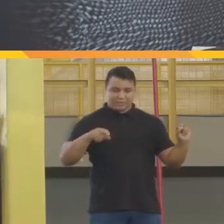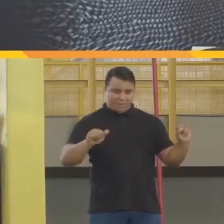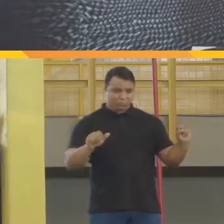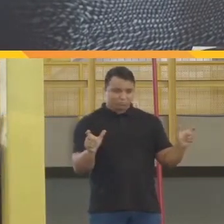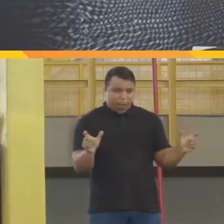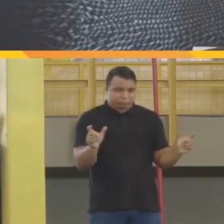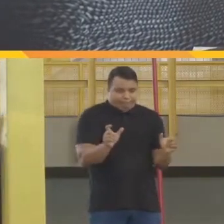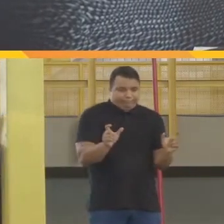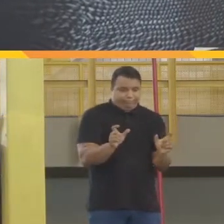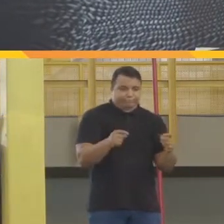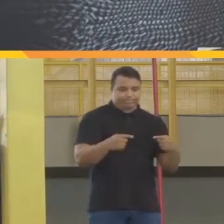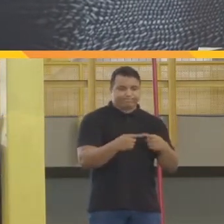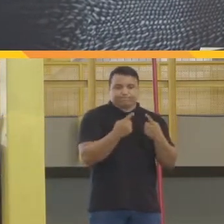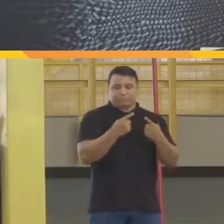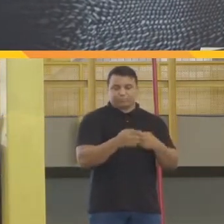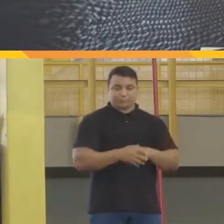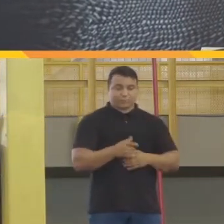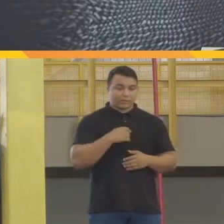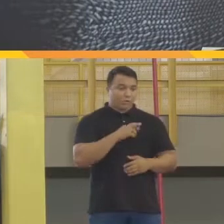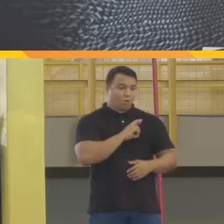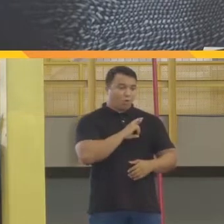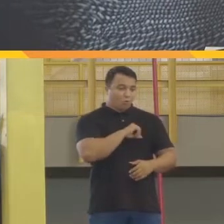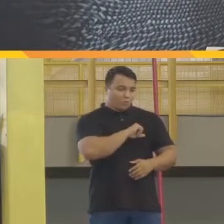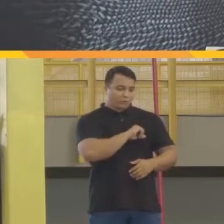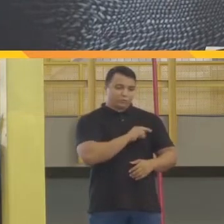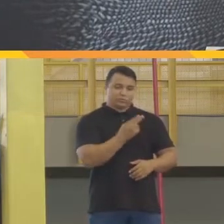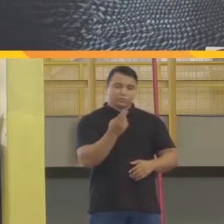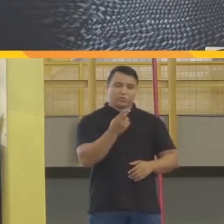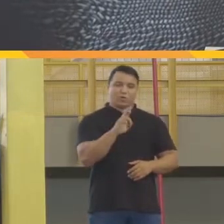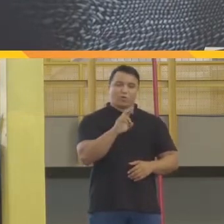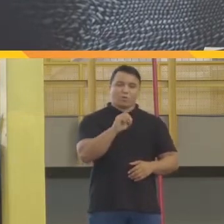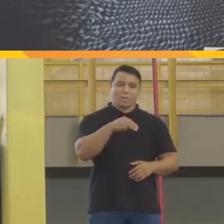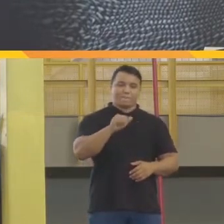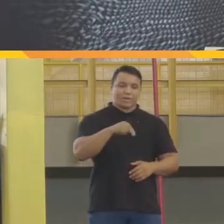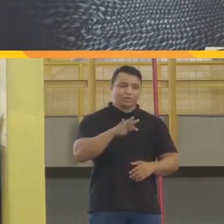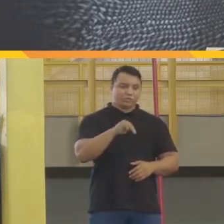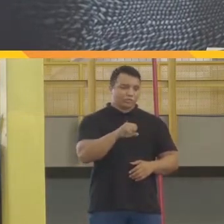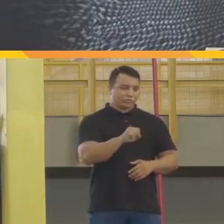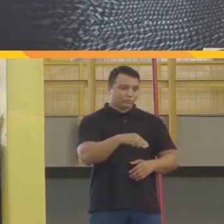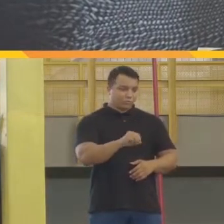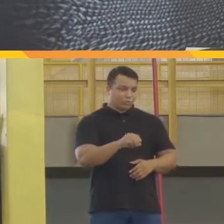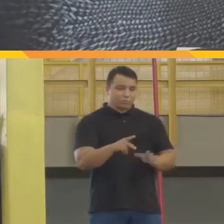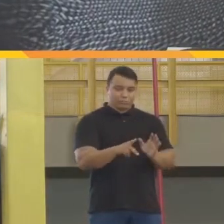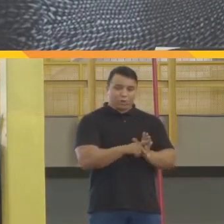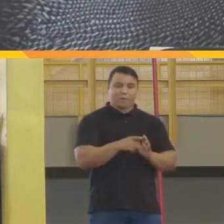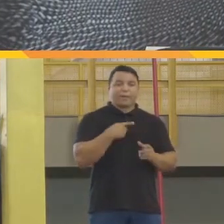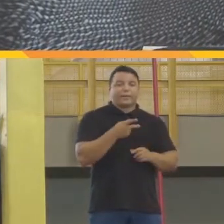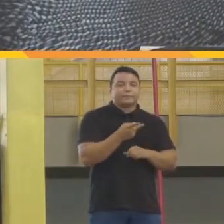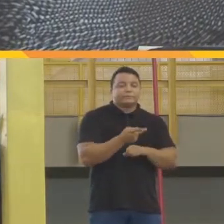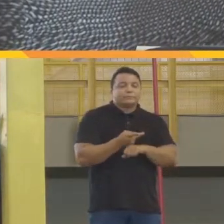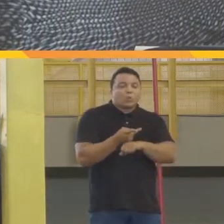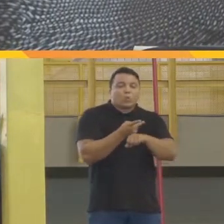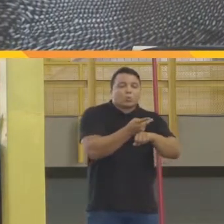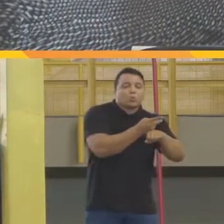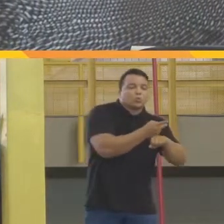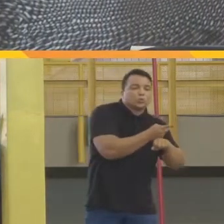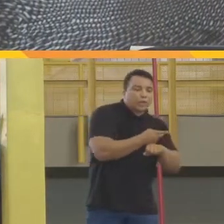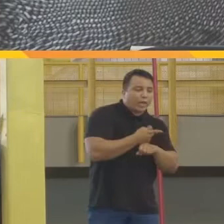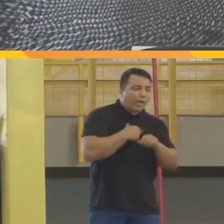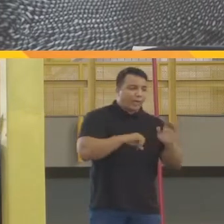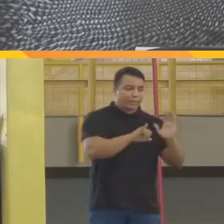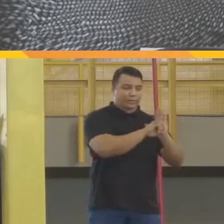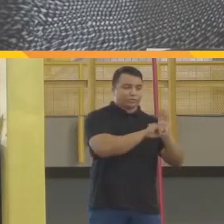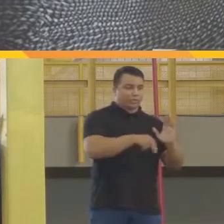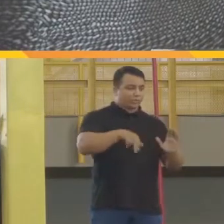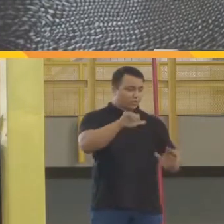devem ter estudado, ele é um movimento que é marcado pela busca da identidade. Vocês lembram disso? Sim ou não? Recordam, por